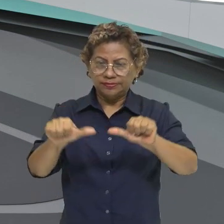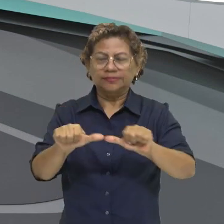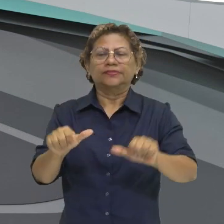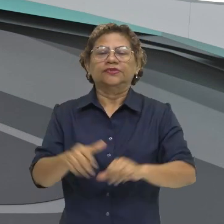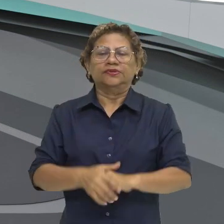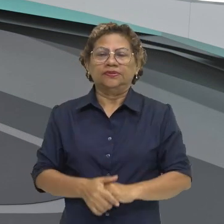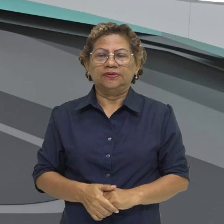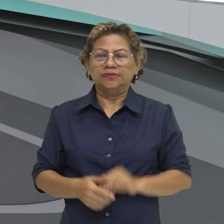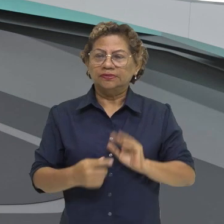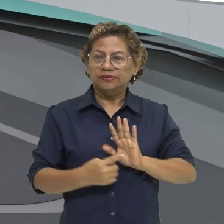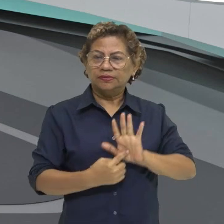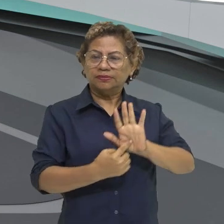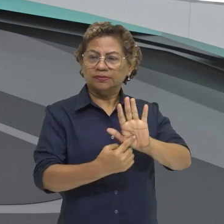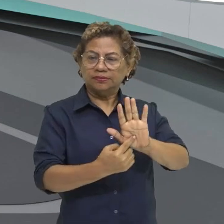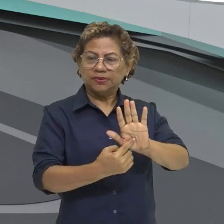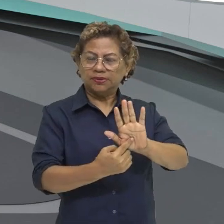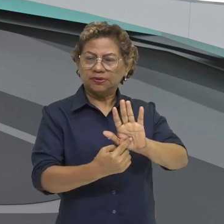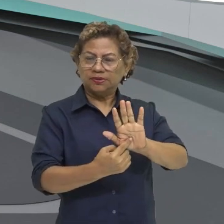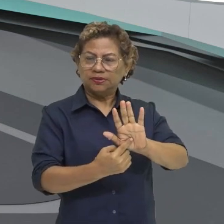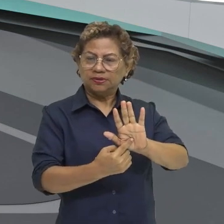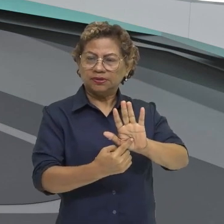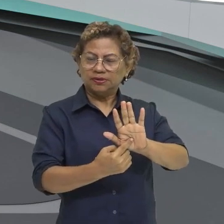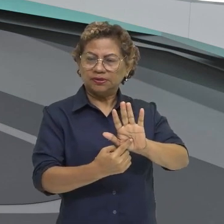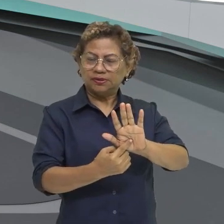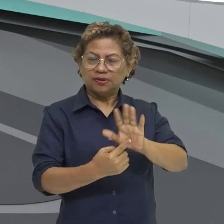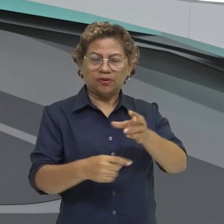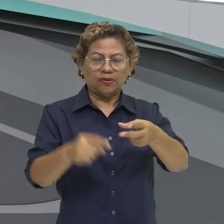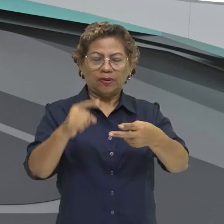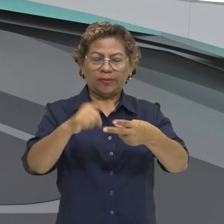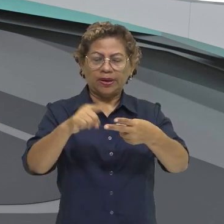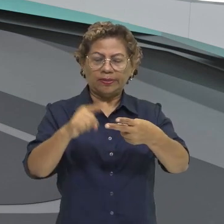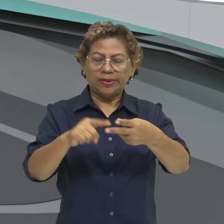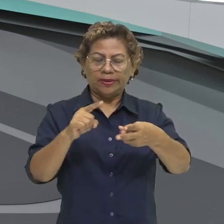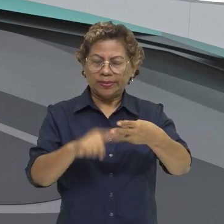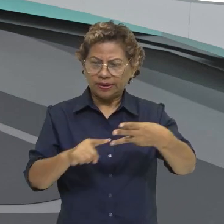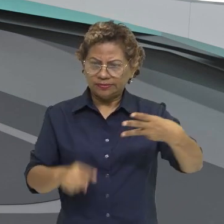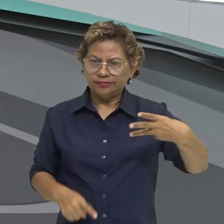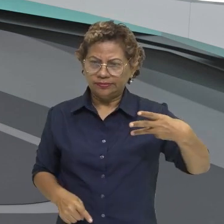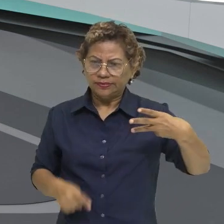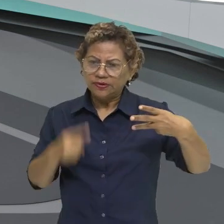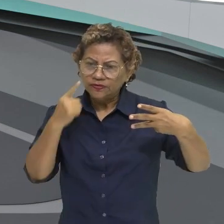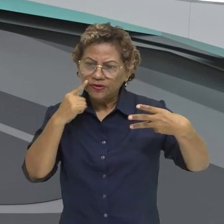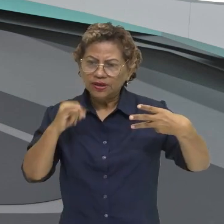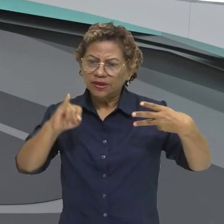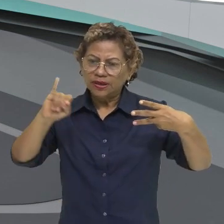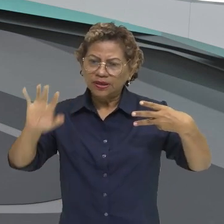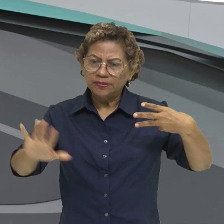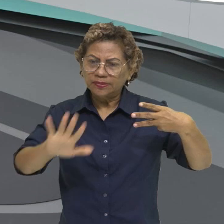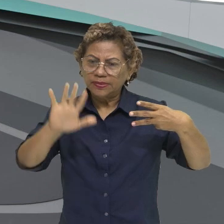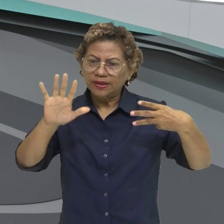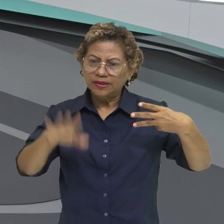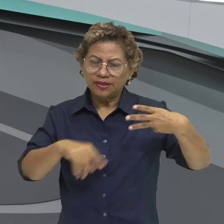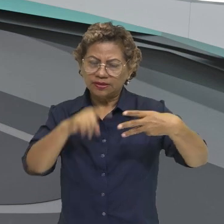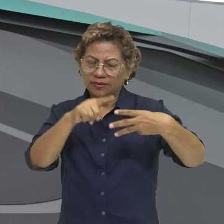nós temos representação de 3 dessas artes. Você consegue? Coloca para mim